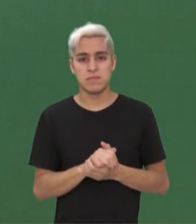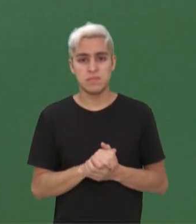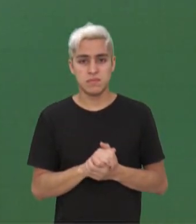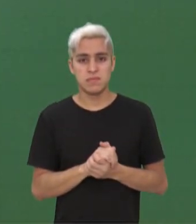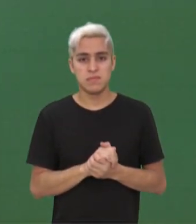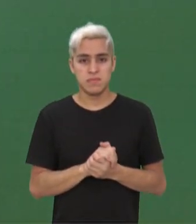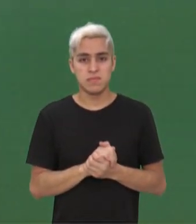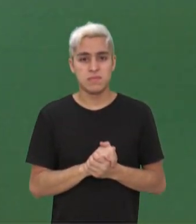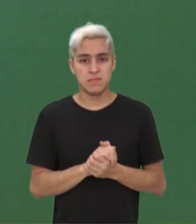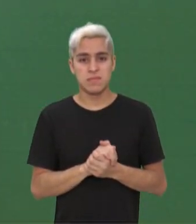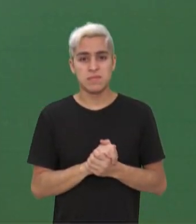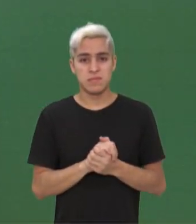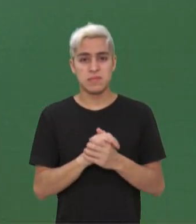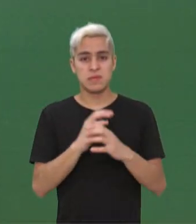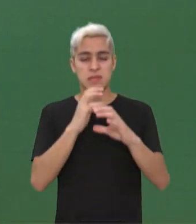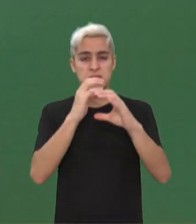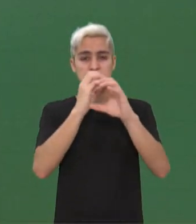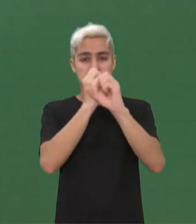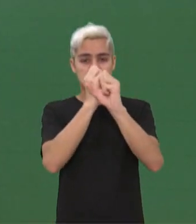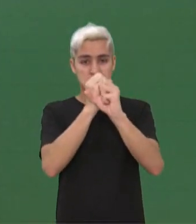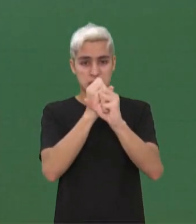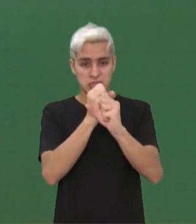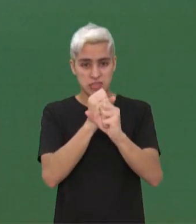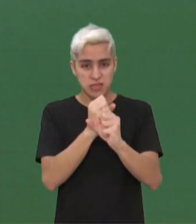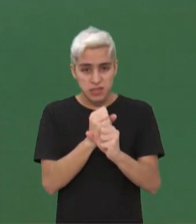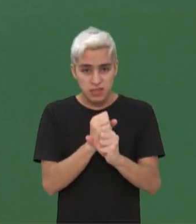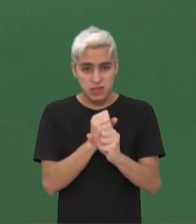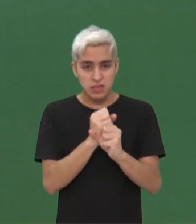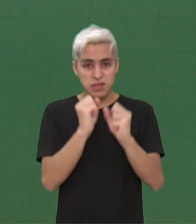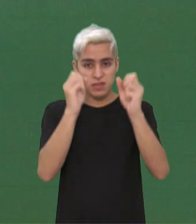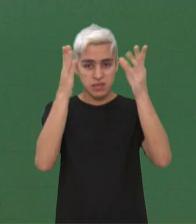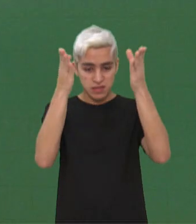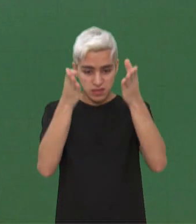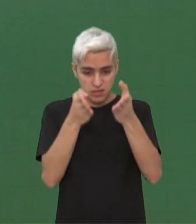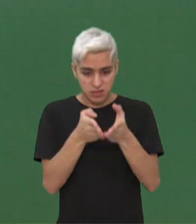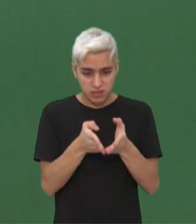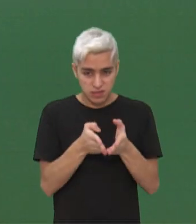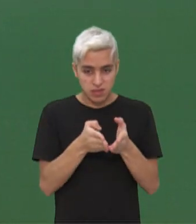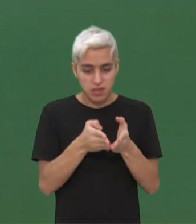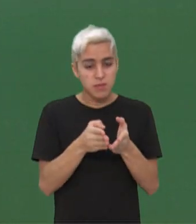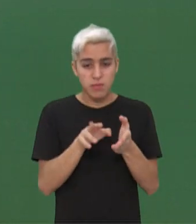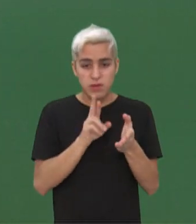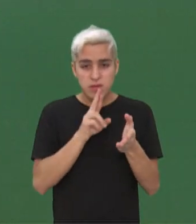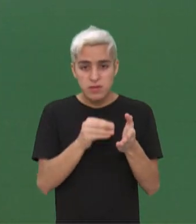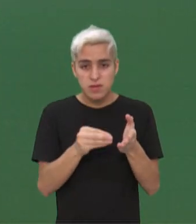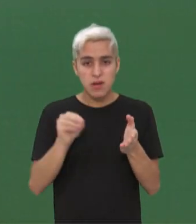decompor em dois fatores e elevar os dois fatores ao quadrado. Muito bem, delta